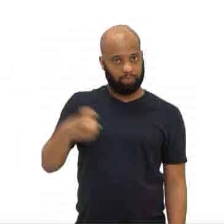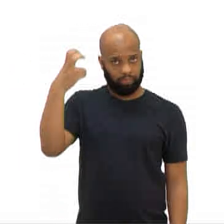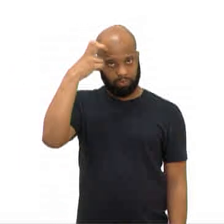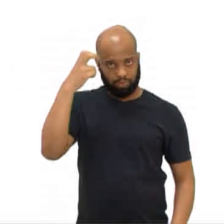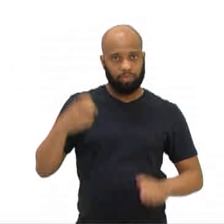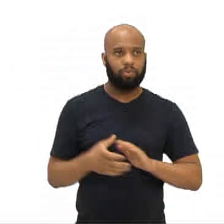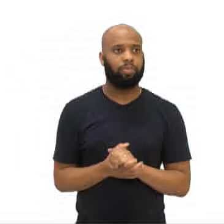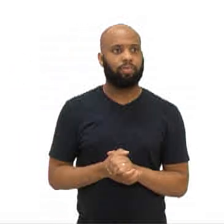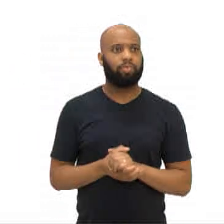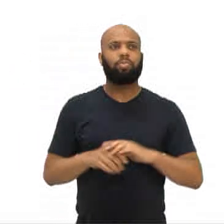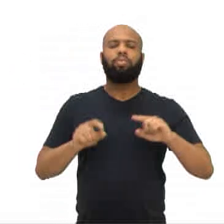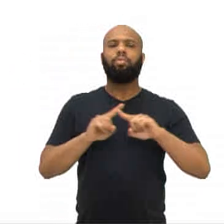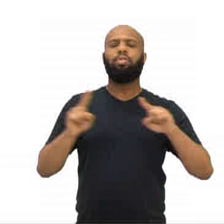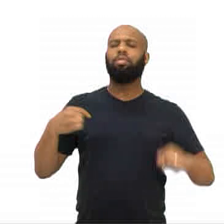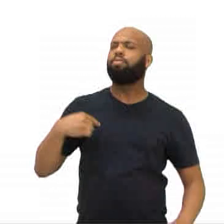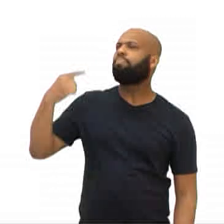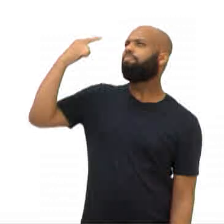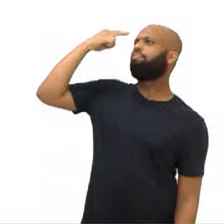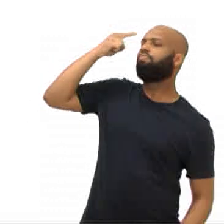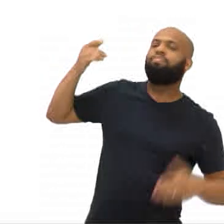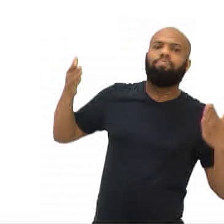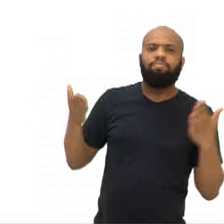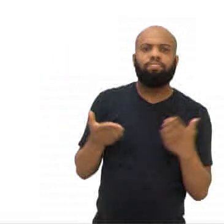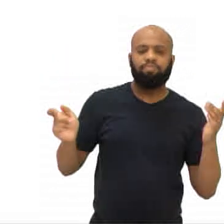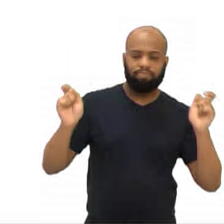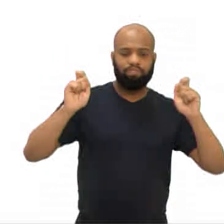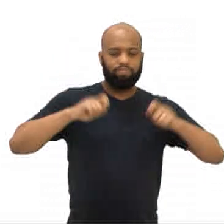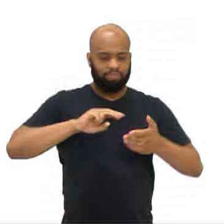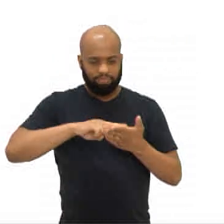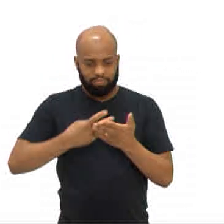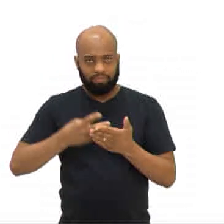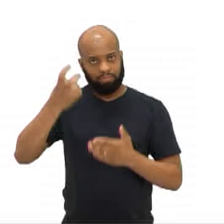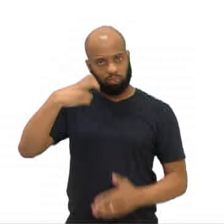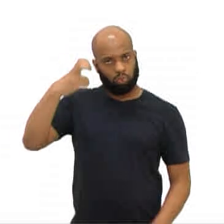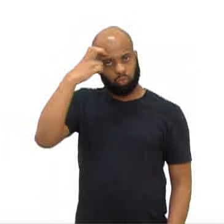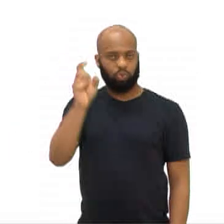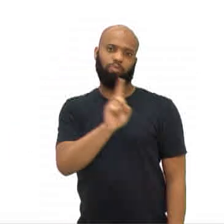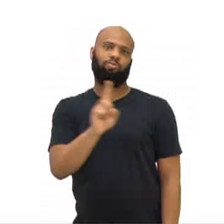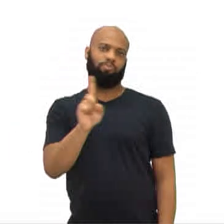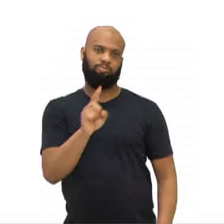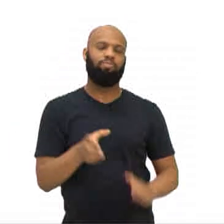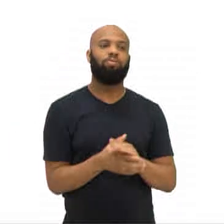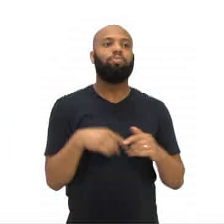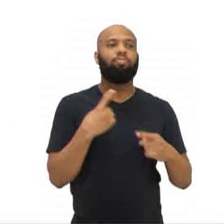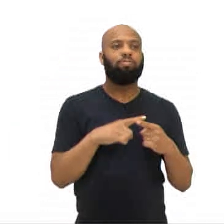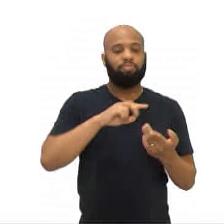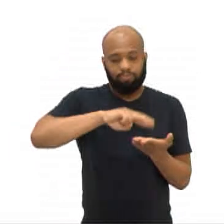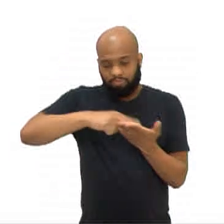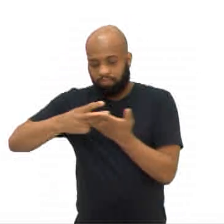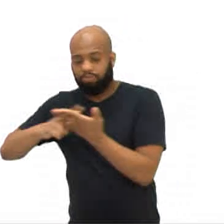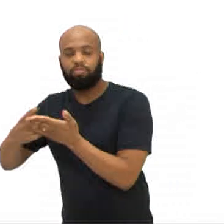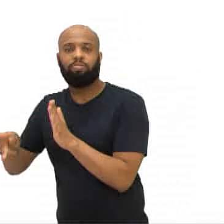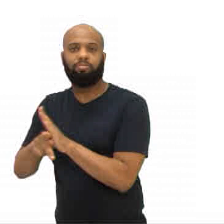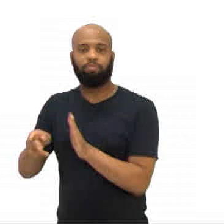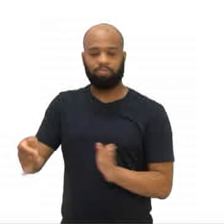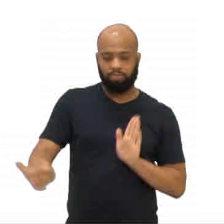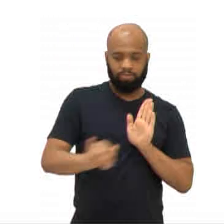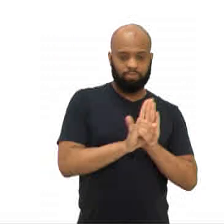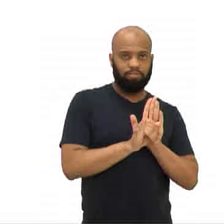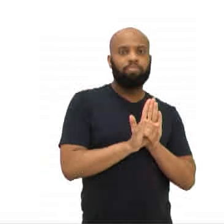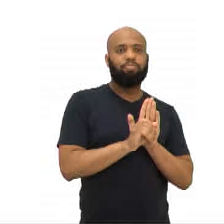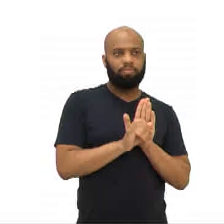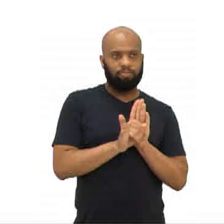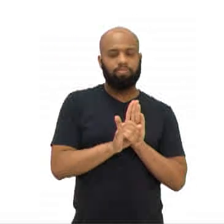absorvendo. Penso que neste caso não é possível traduzir culturas, ou seja, traduzir a identidade de um